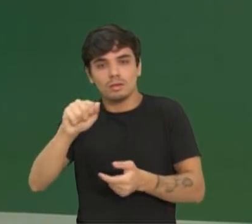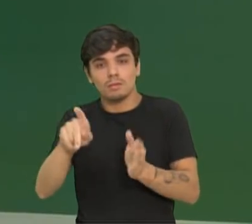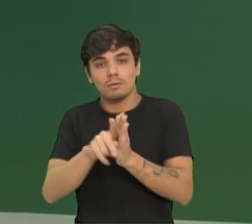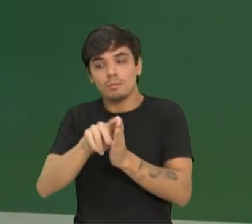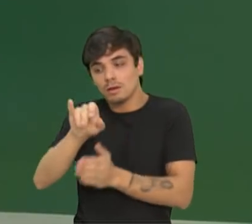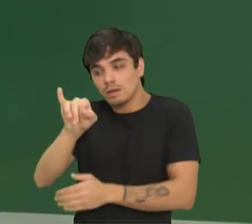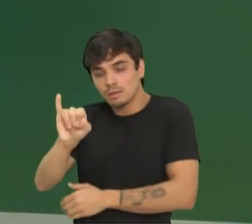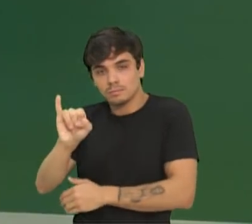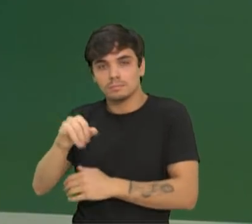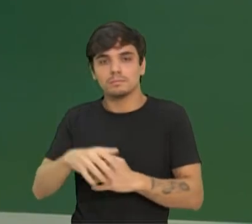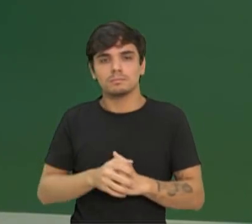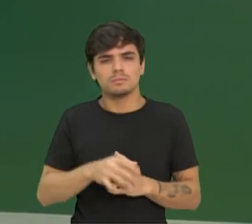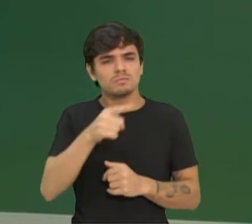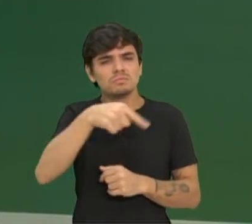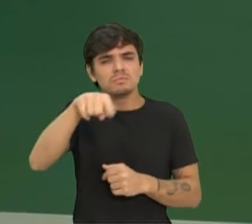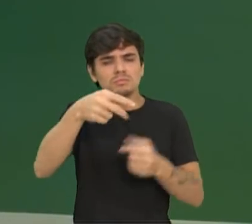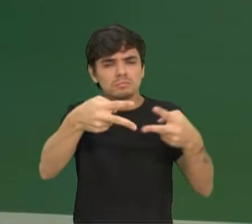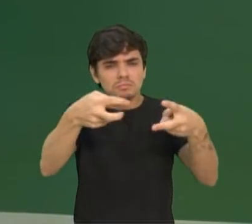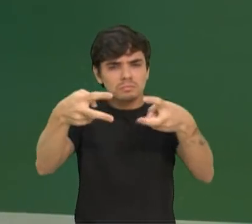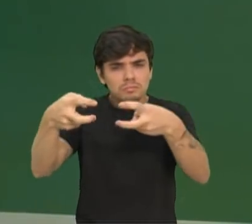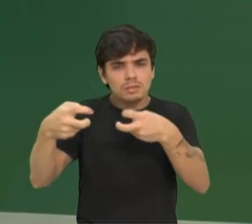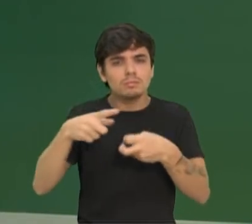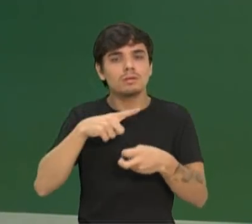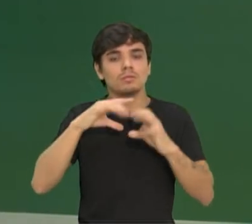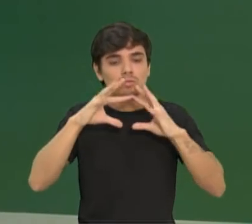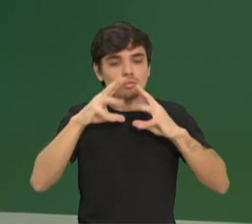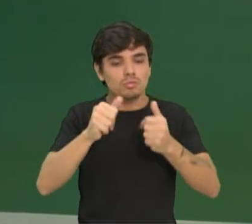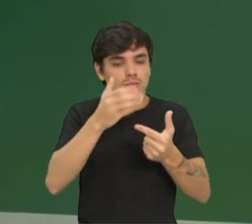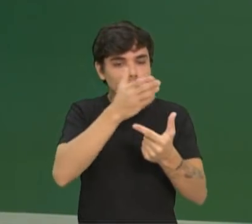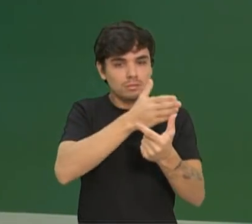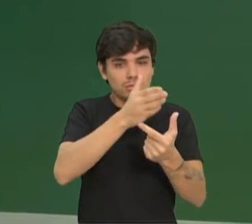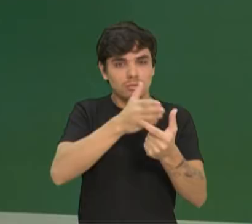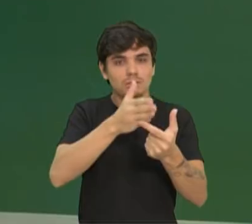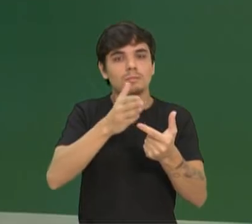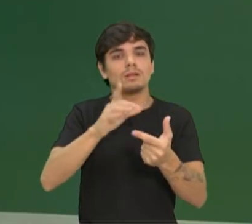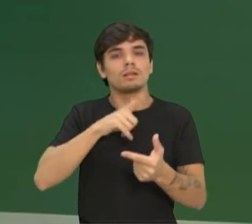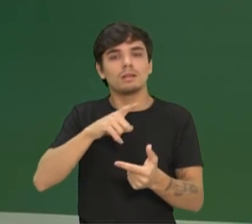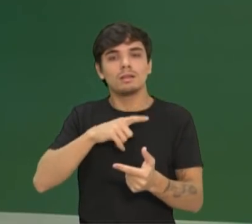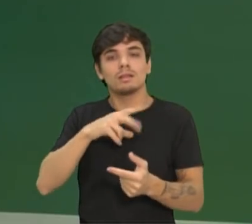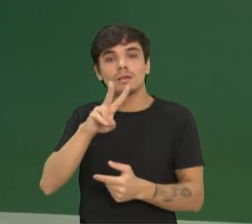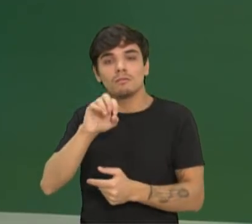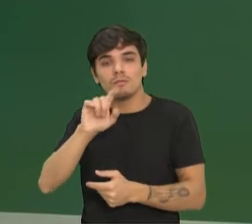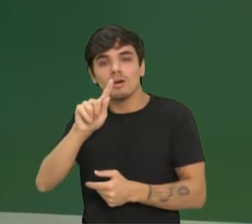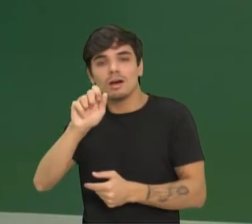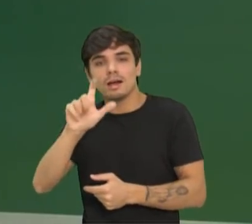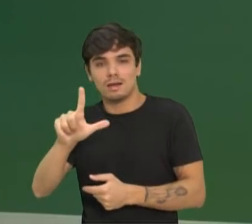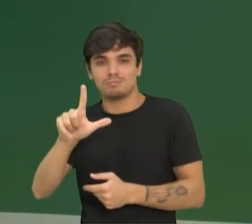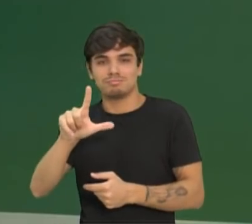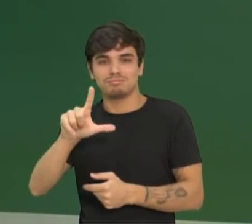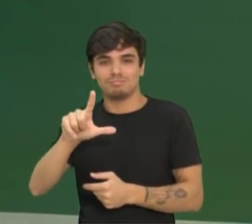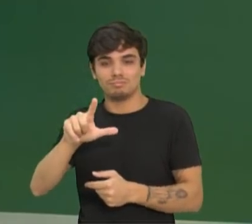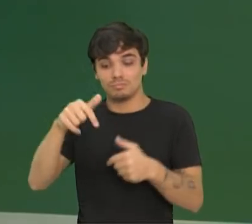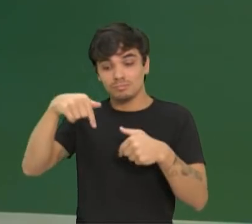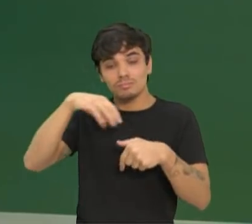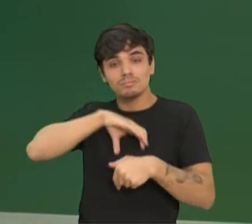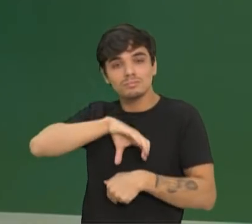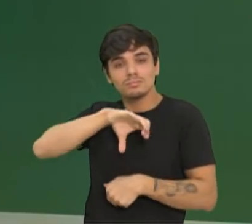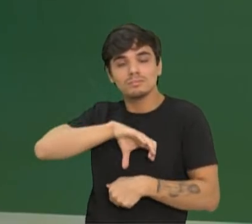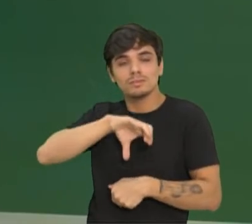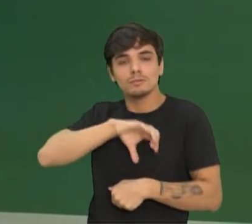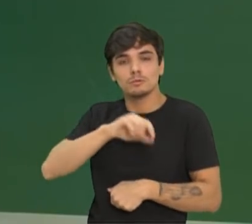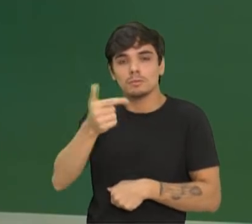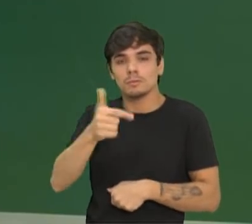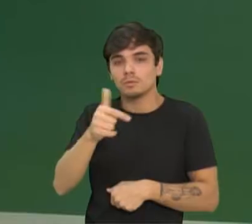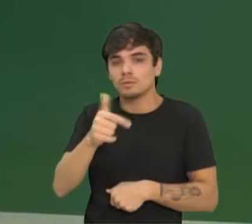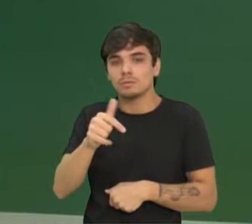percebeu? Todas as sílabas possuem uma vogal. Em língua portuguesa, nós não temos sílabas